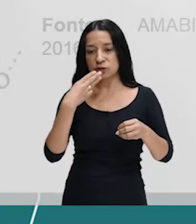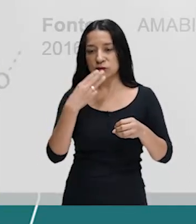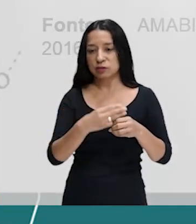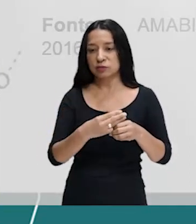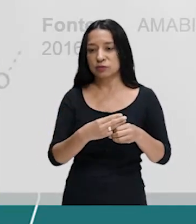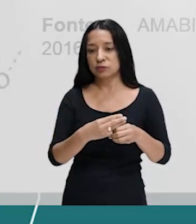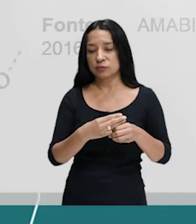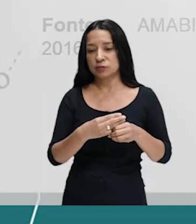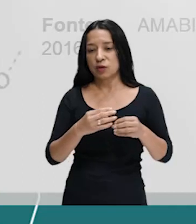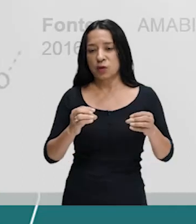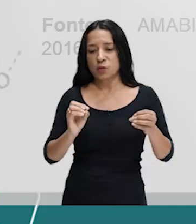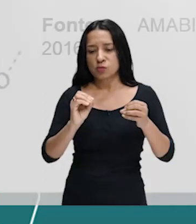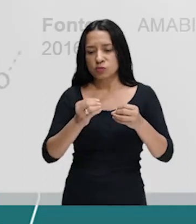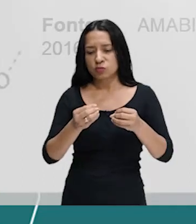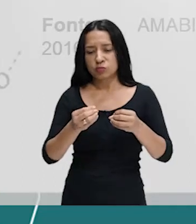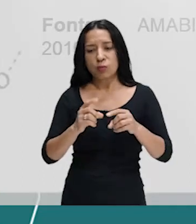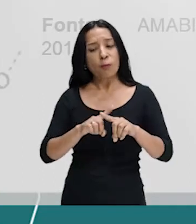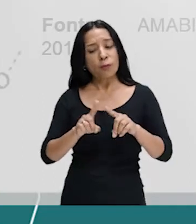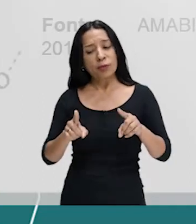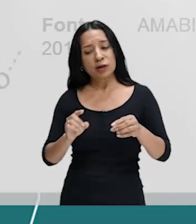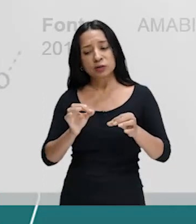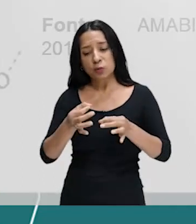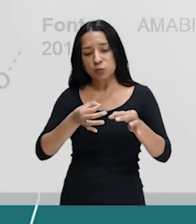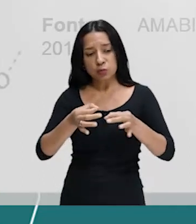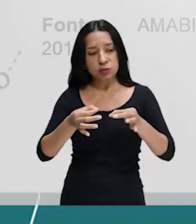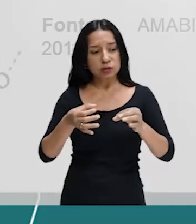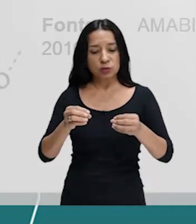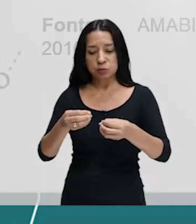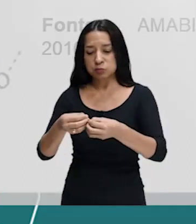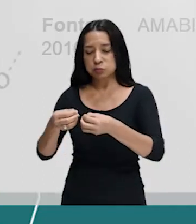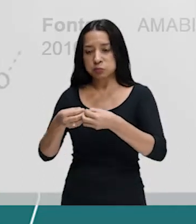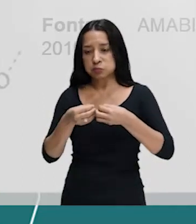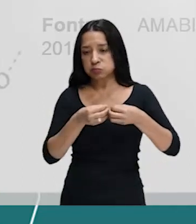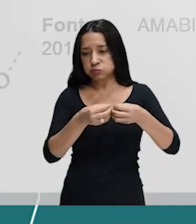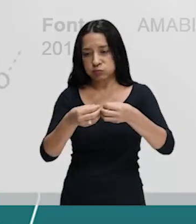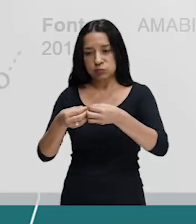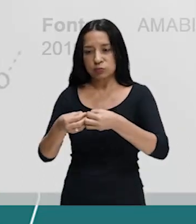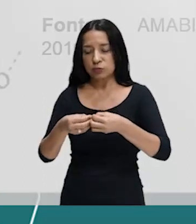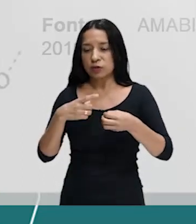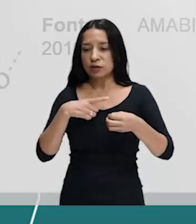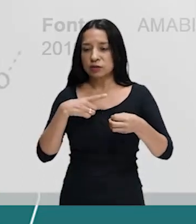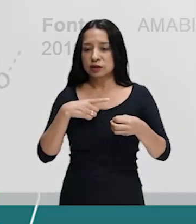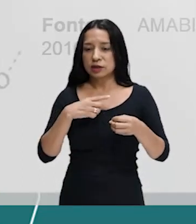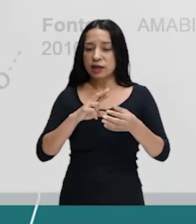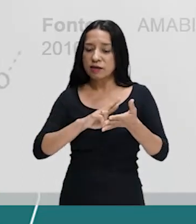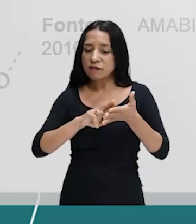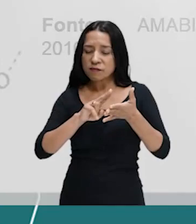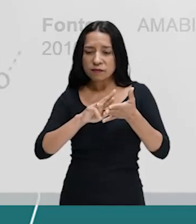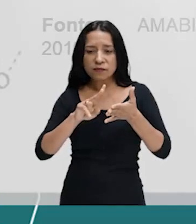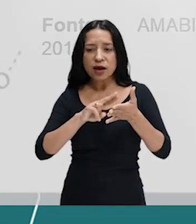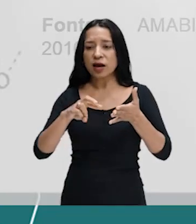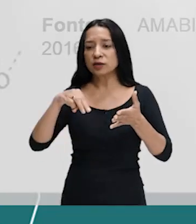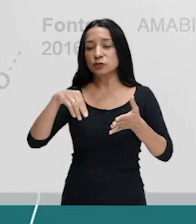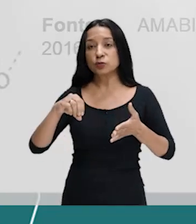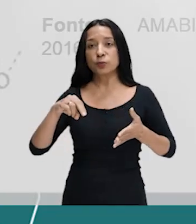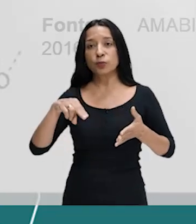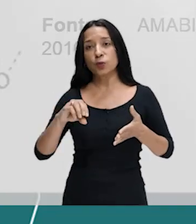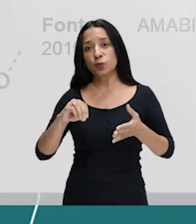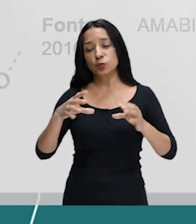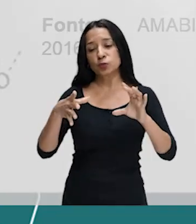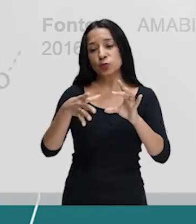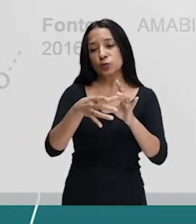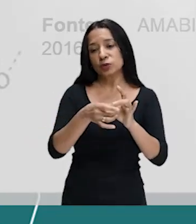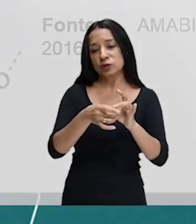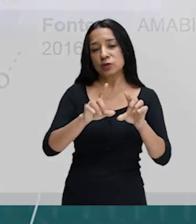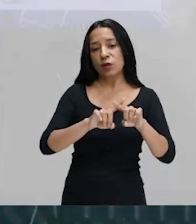ou mesmo de milhares de monossacarídeos. Então, eu posso ter vários monossacarídeos unidos, mas essa molécula não